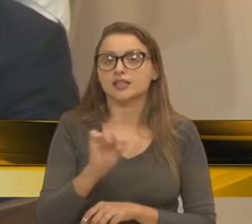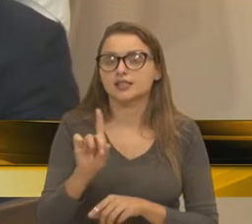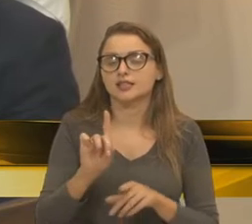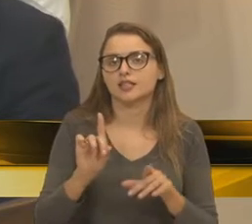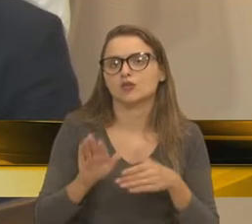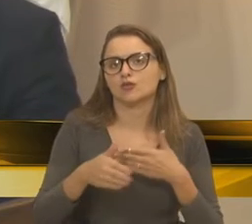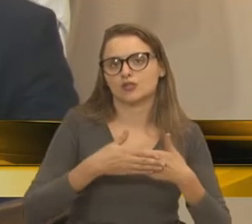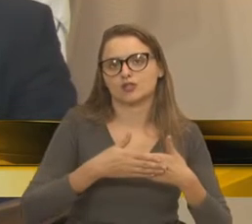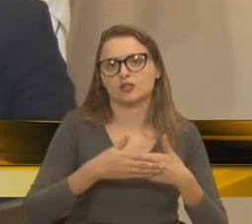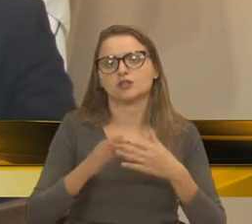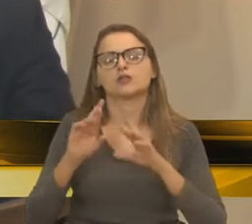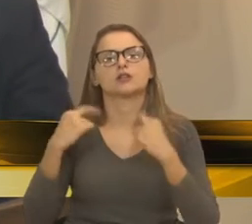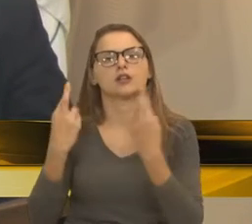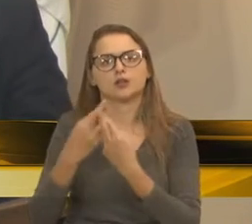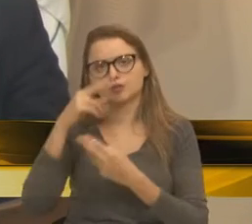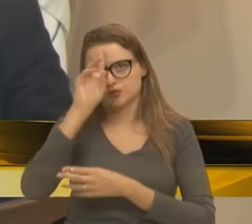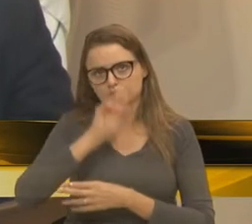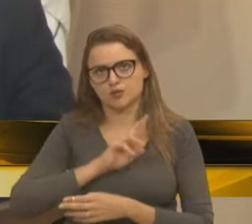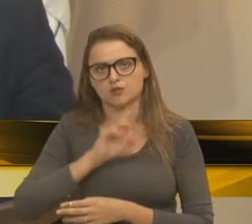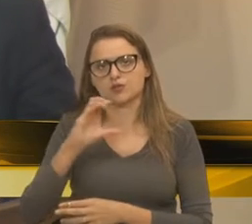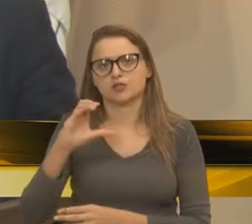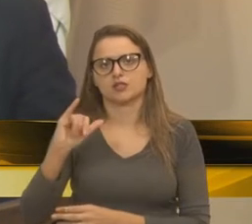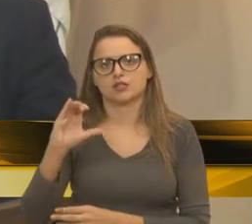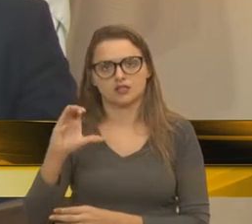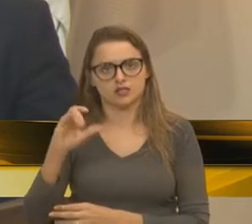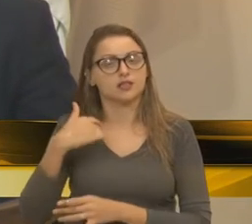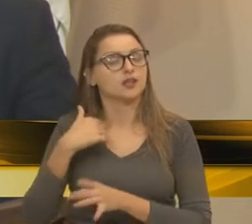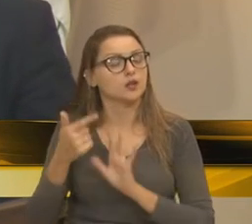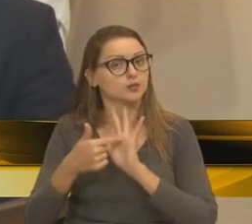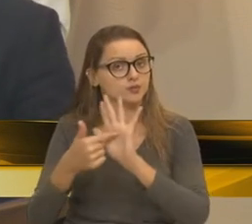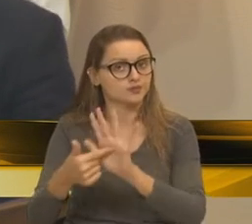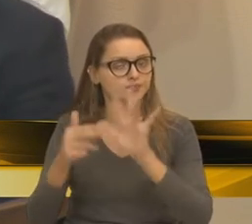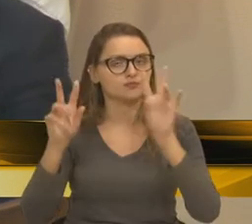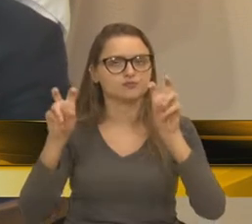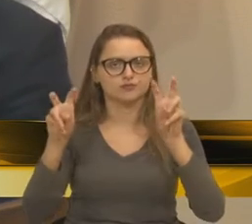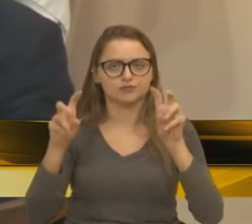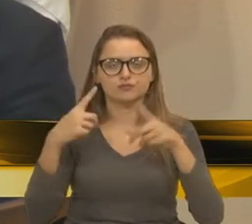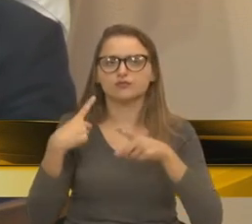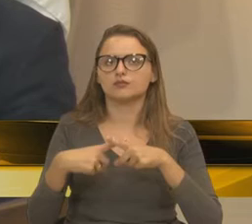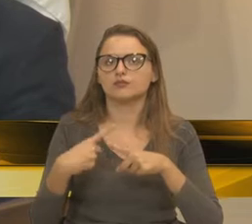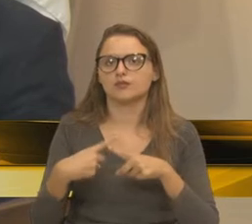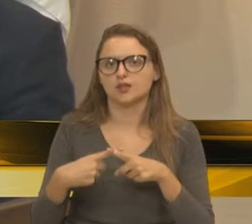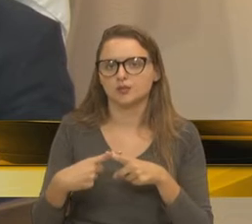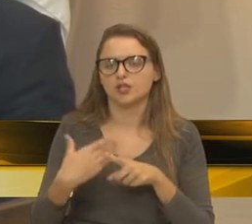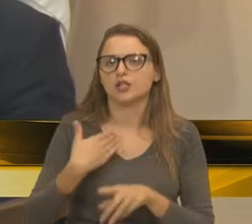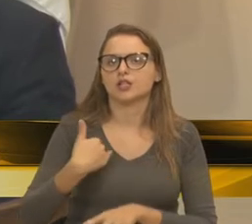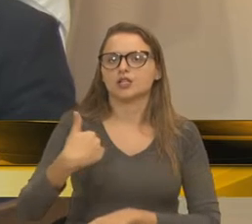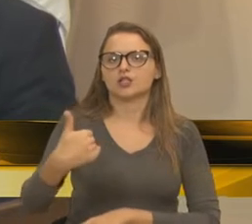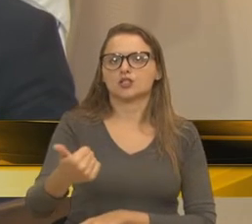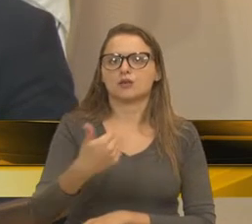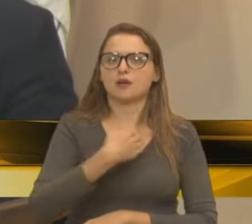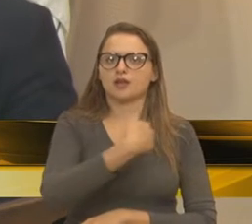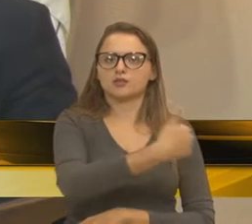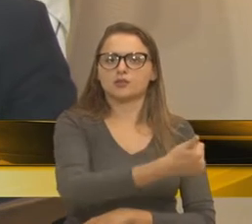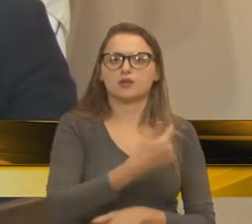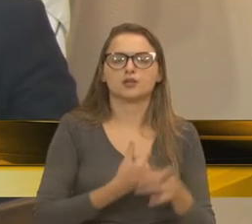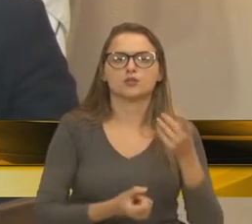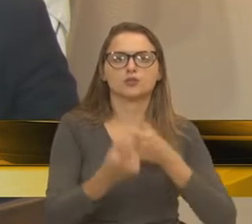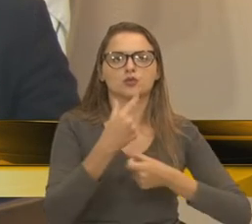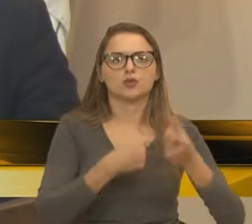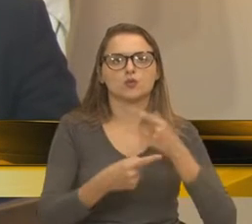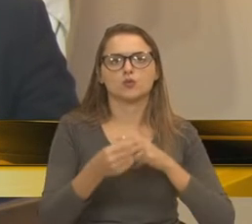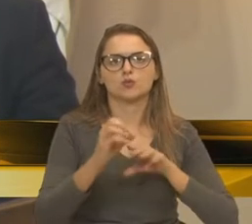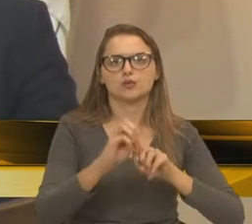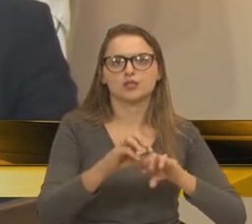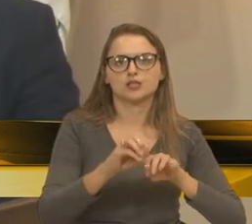da SIC, eu levei esse assunto, porque, acionado que fui por algumas lideranças, educadores